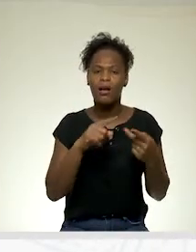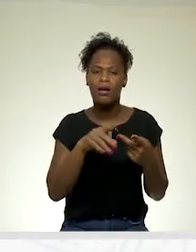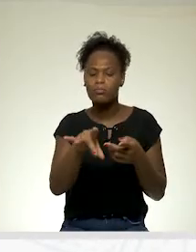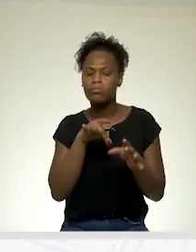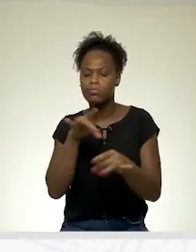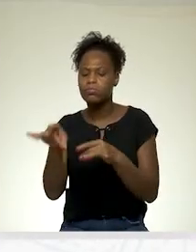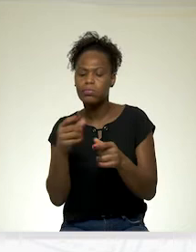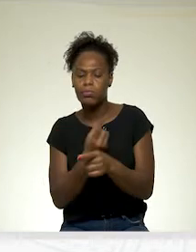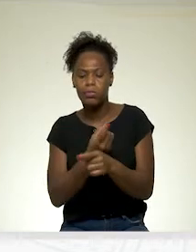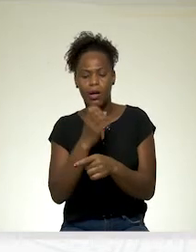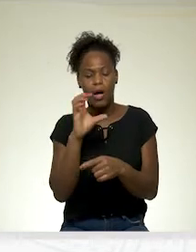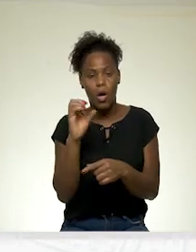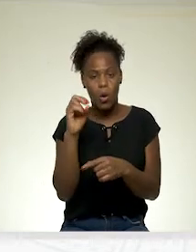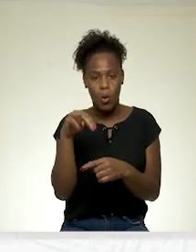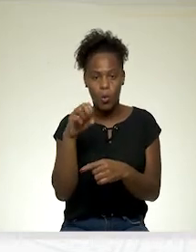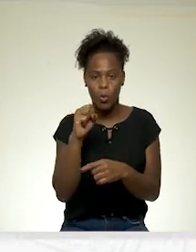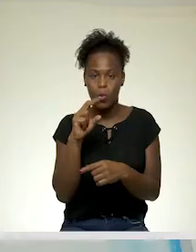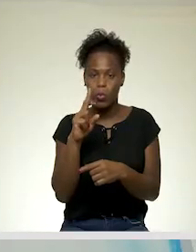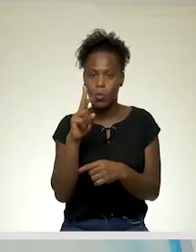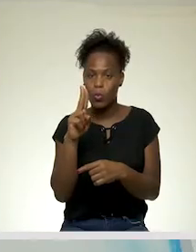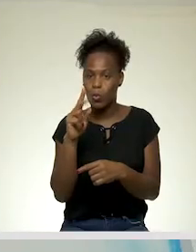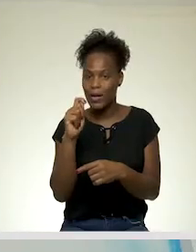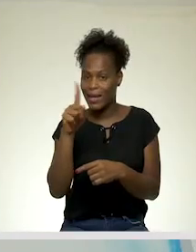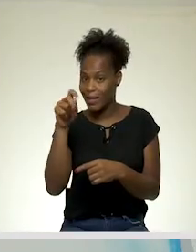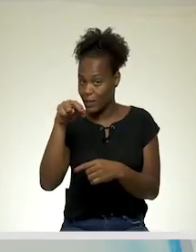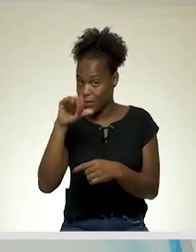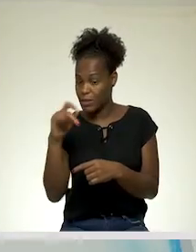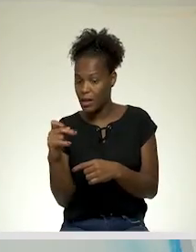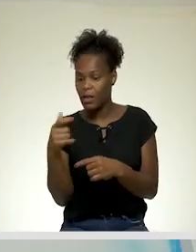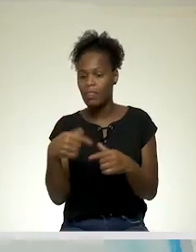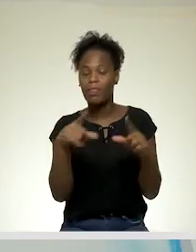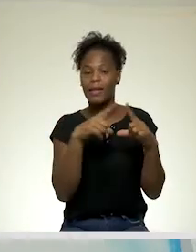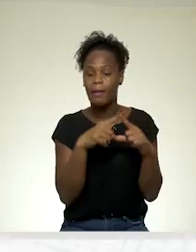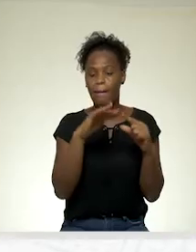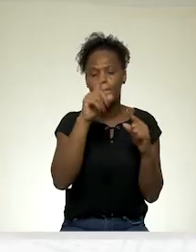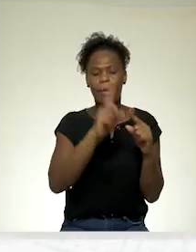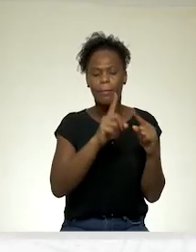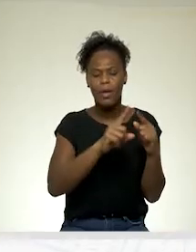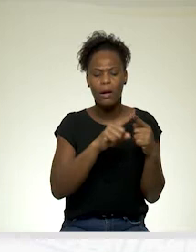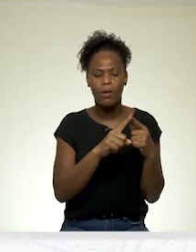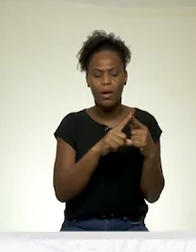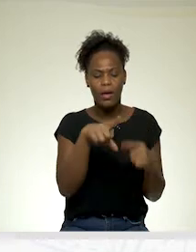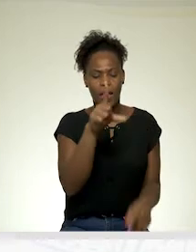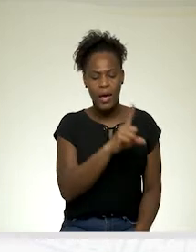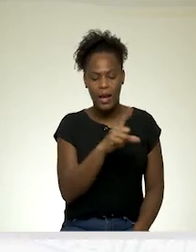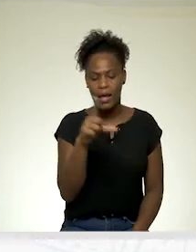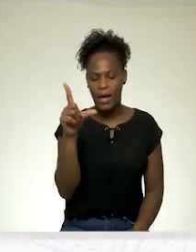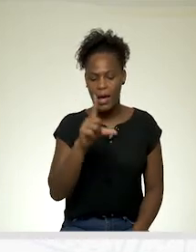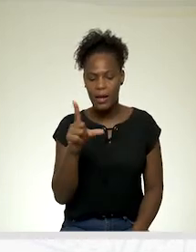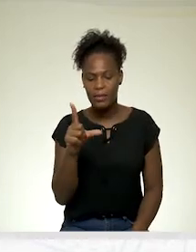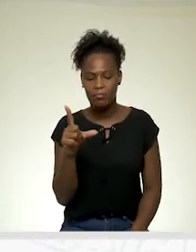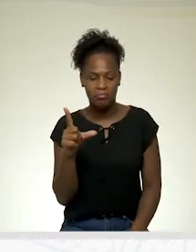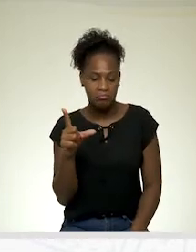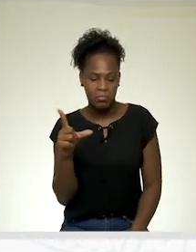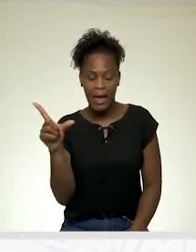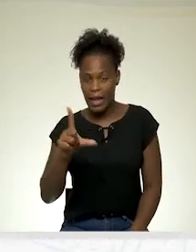de congruência de triângulo. Vamos ver o primeiro critério. Critério LLL, ou